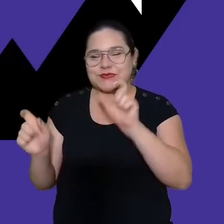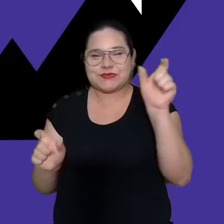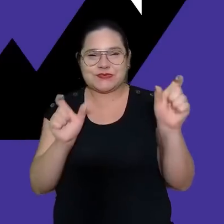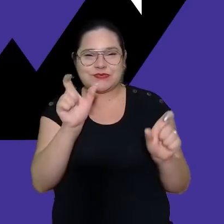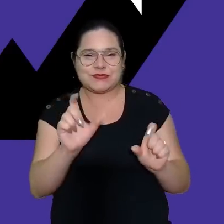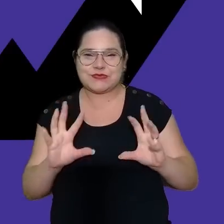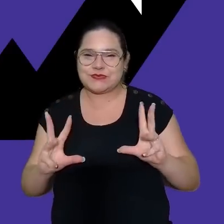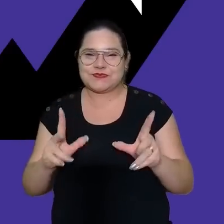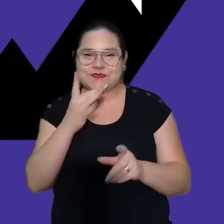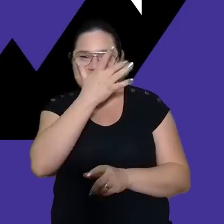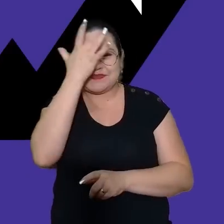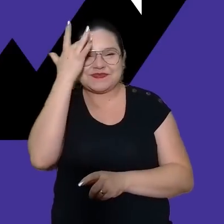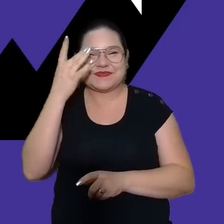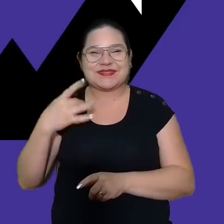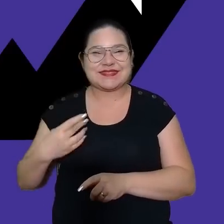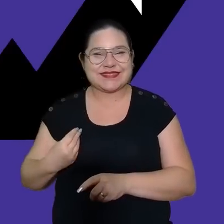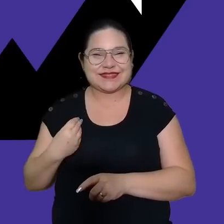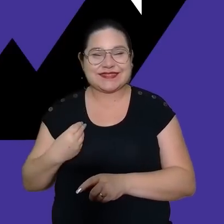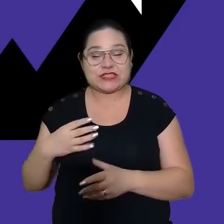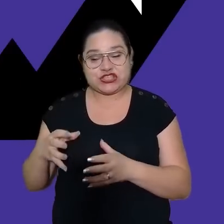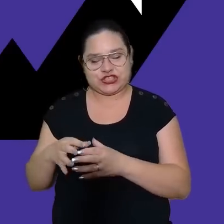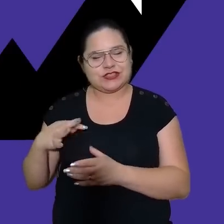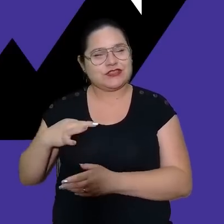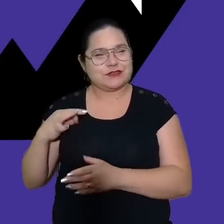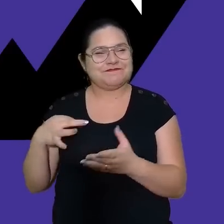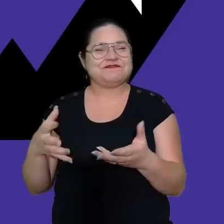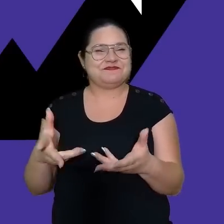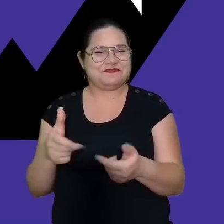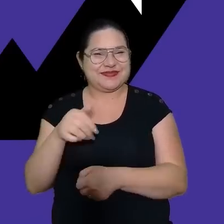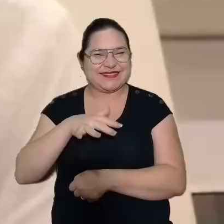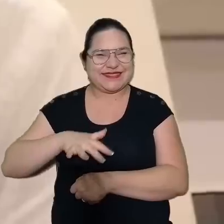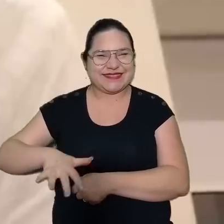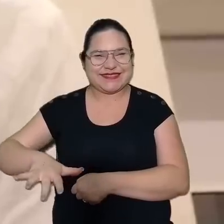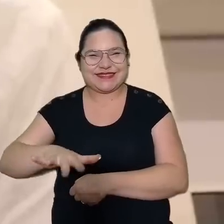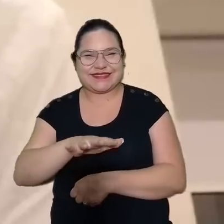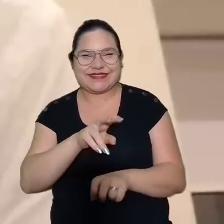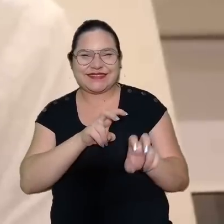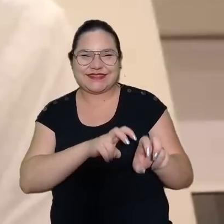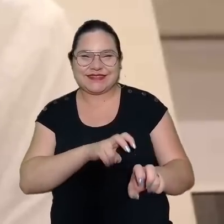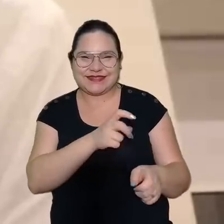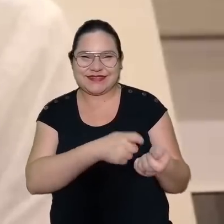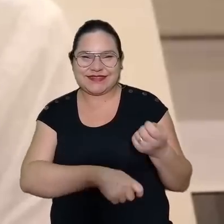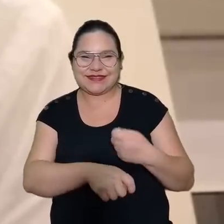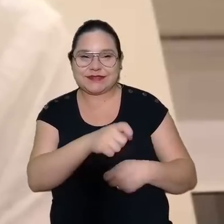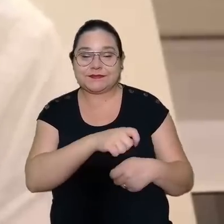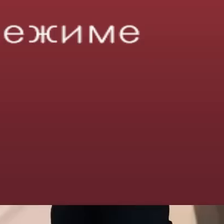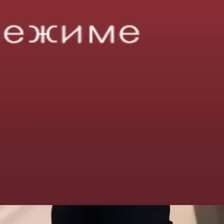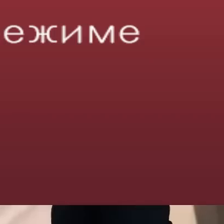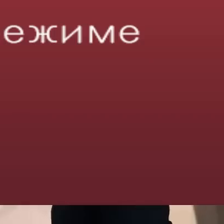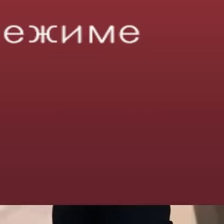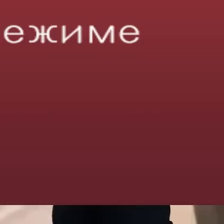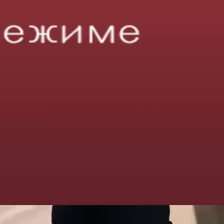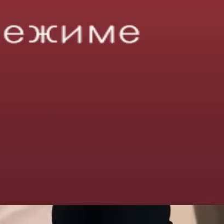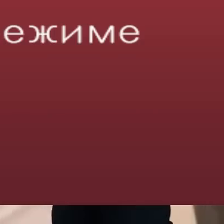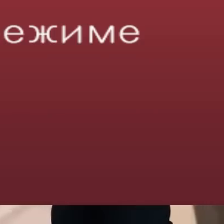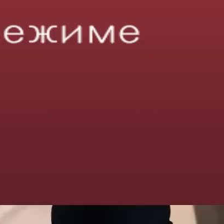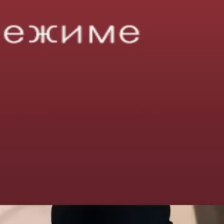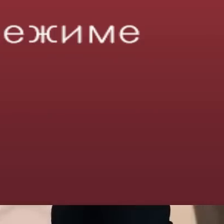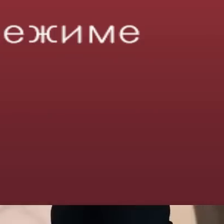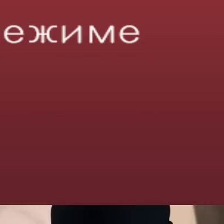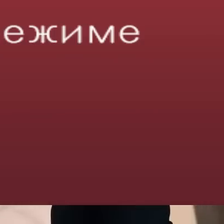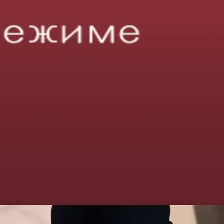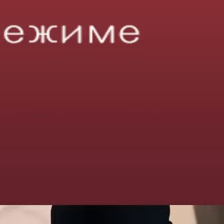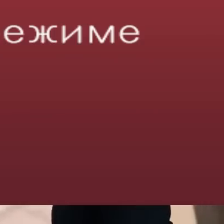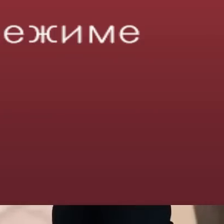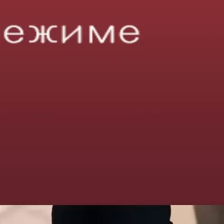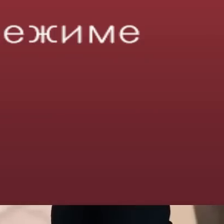um time aí de primeira, de craques aí do setor. E esse tema eu acho que é muito importante, porque foram 2 anos e meio de coisas que